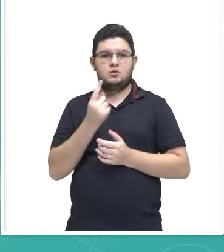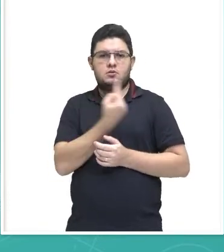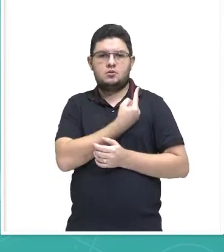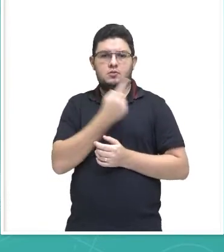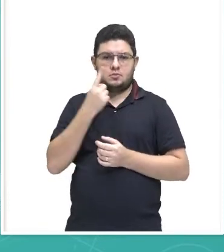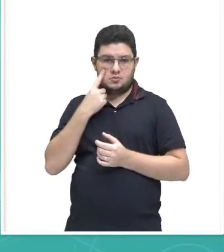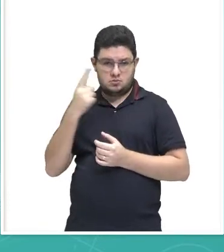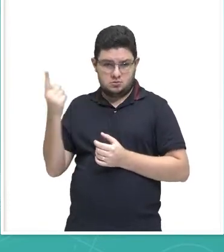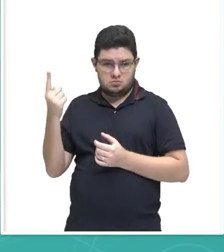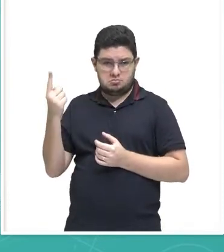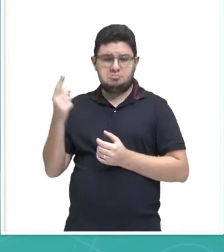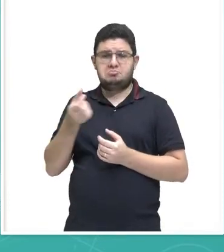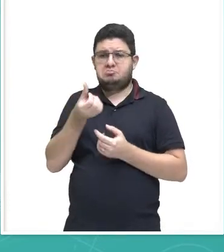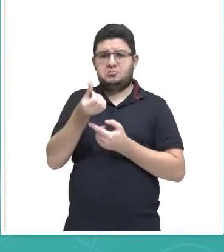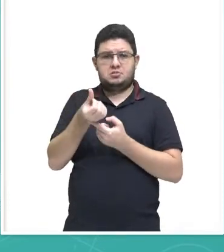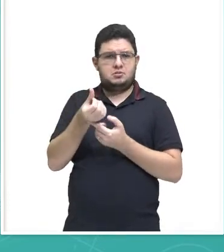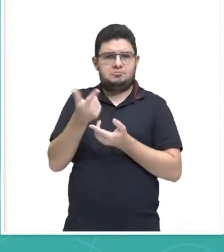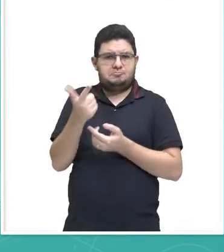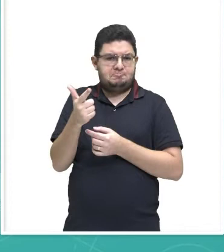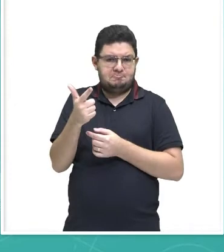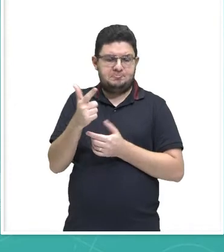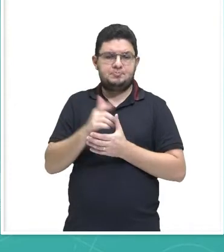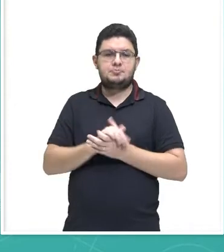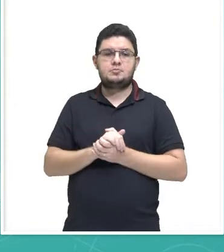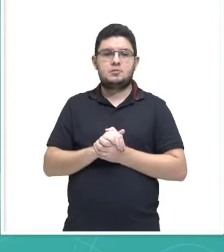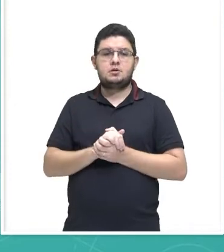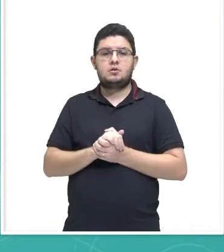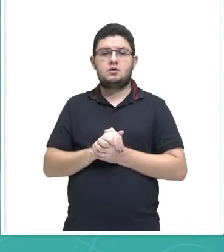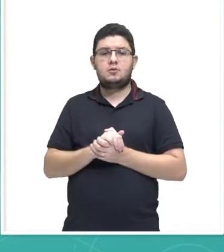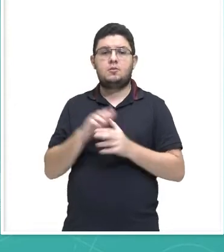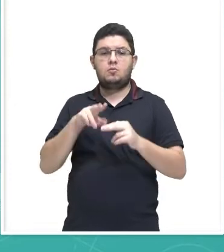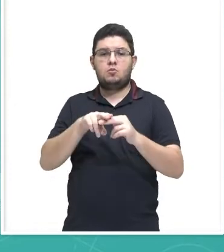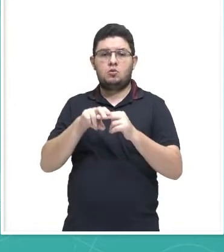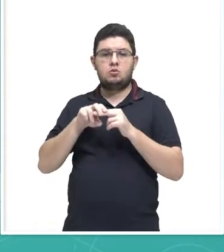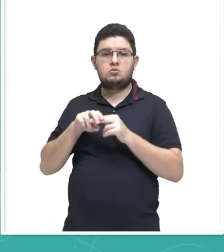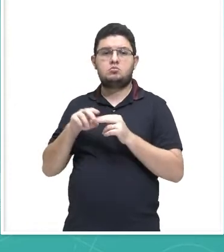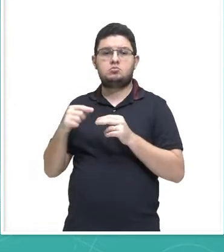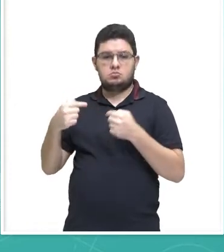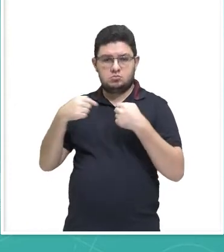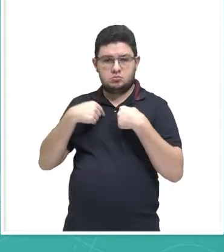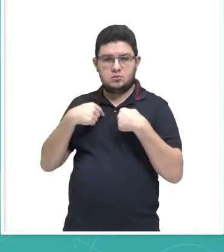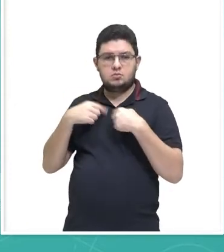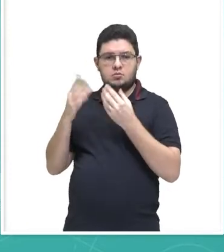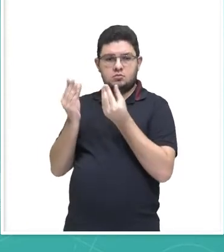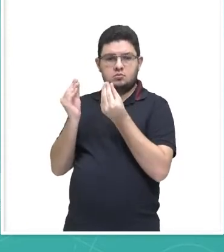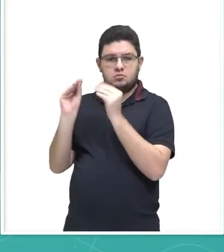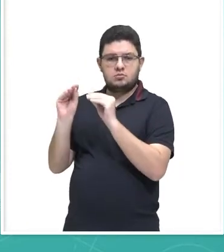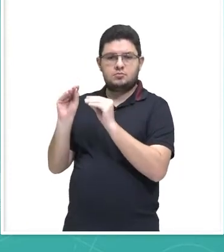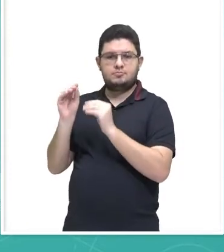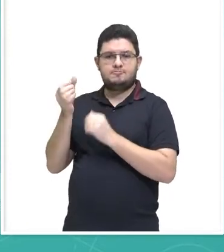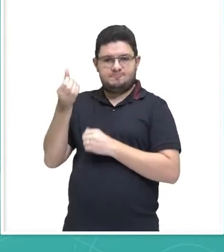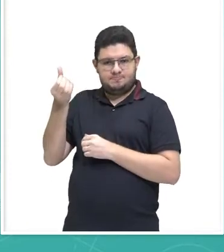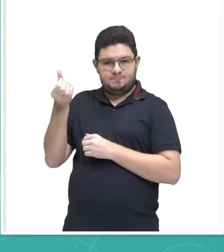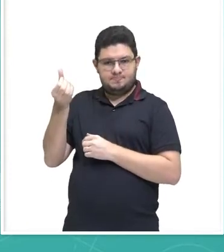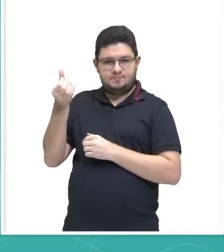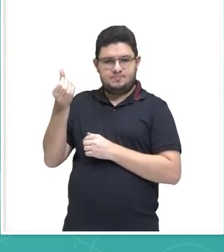não temos o número 6. Logo, nós podemos colocar o 6 aqui.